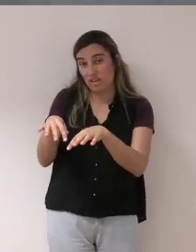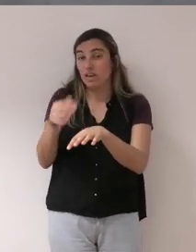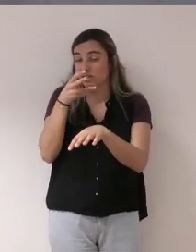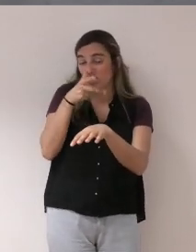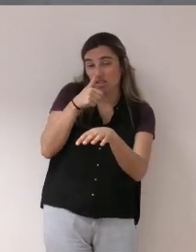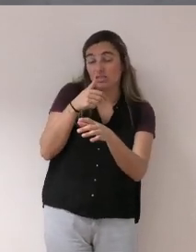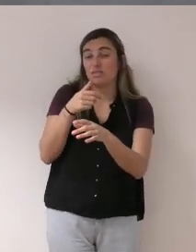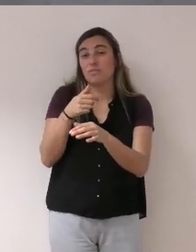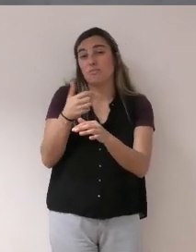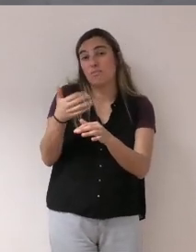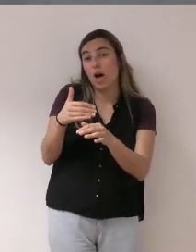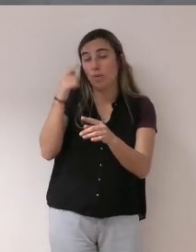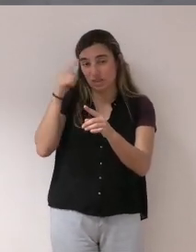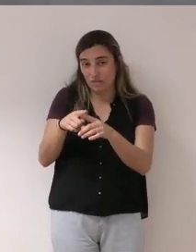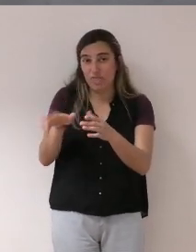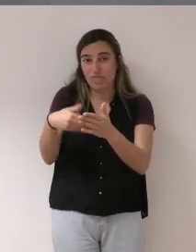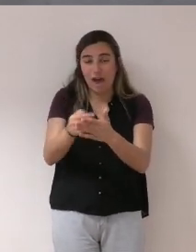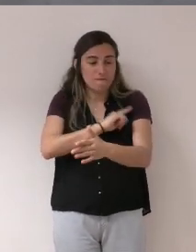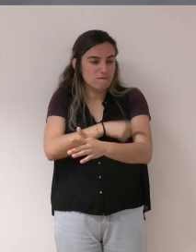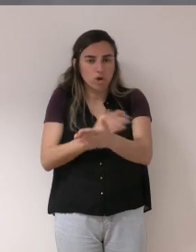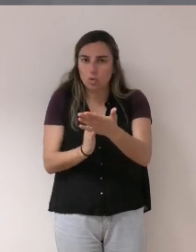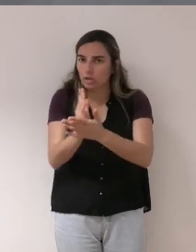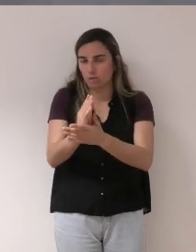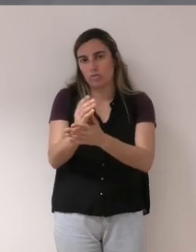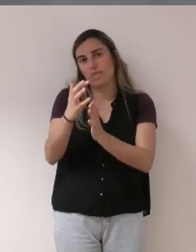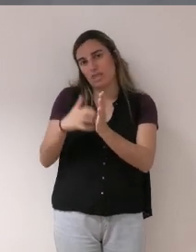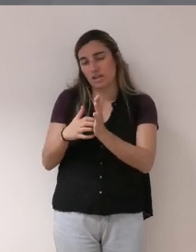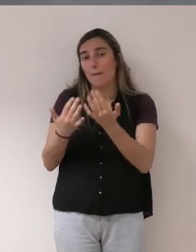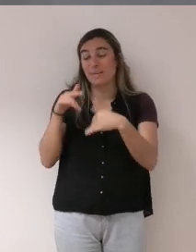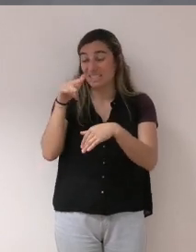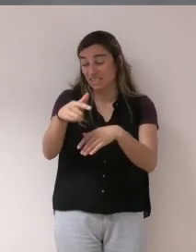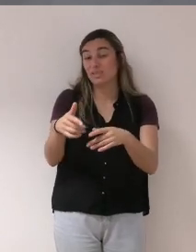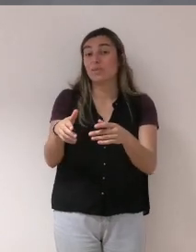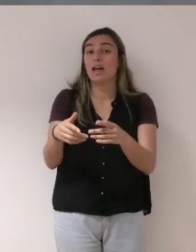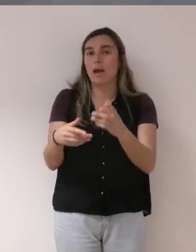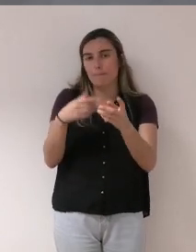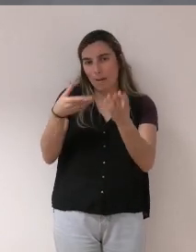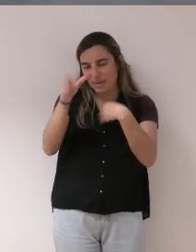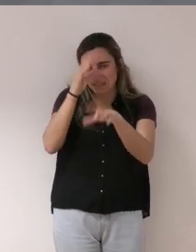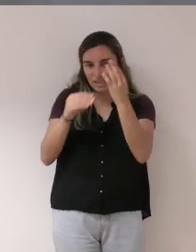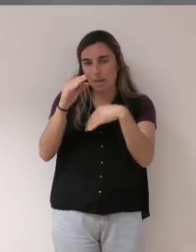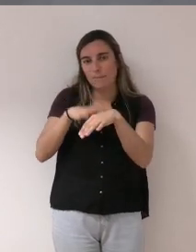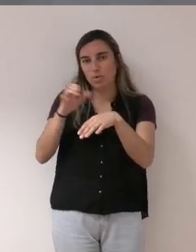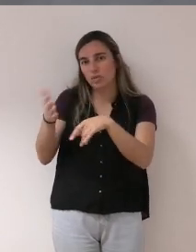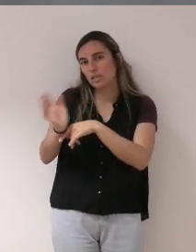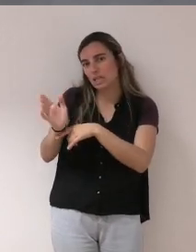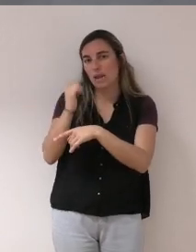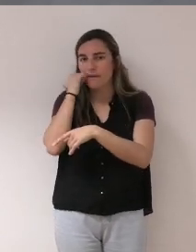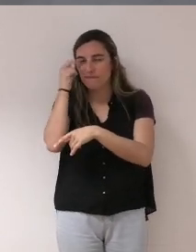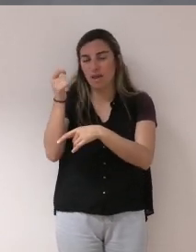para construir a intensidade do texto. Mas, provavelmente, essa foi uma aprendizagem derivada do cinema.